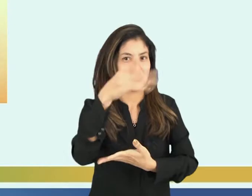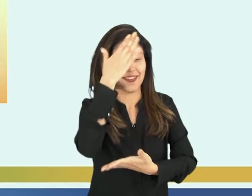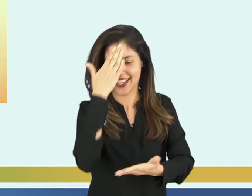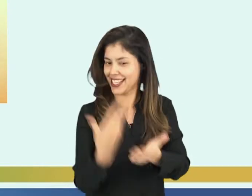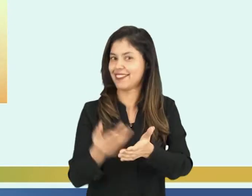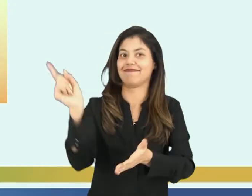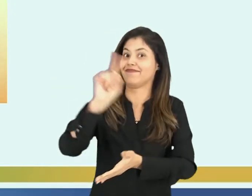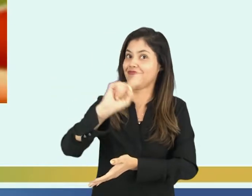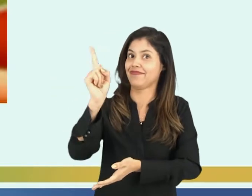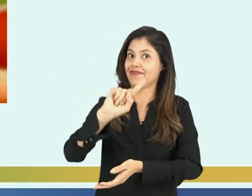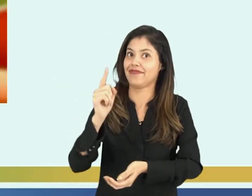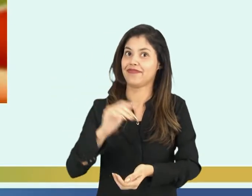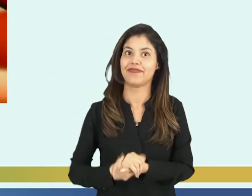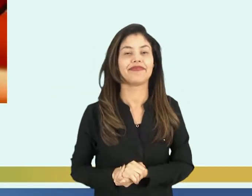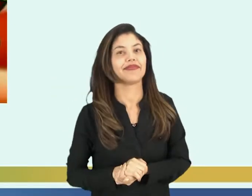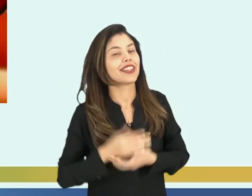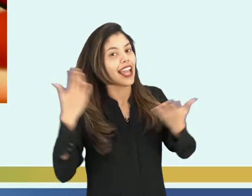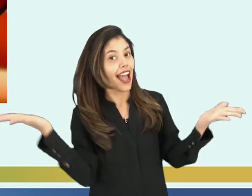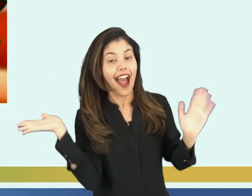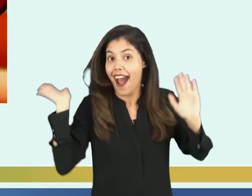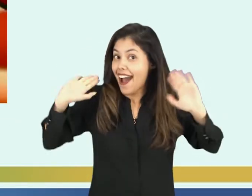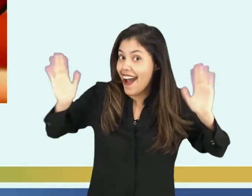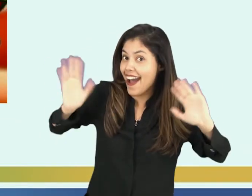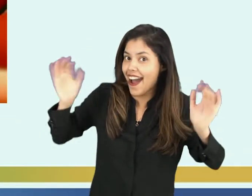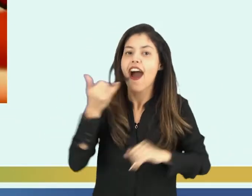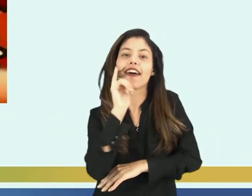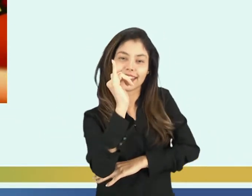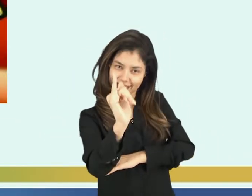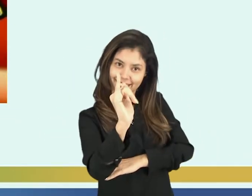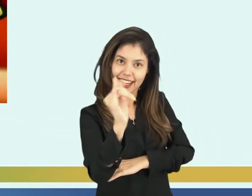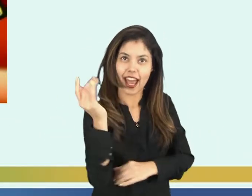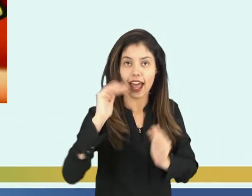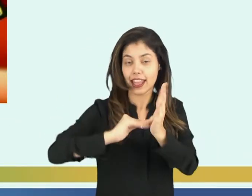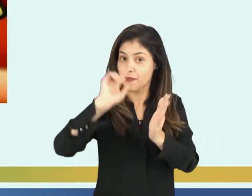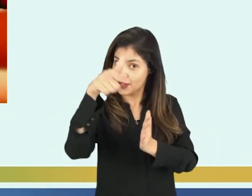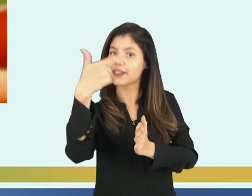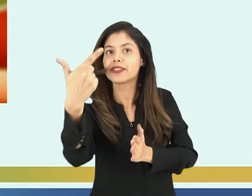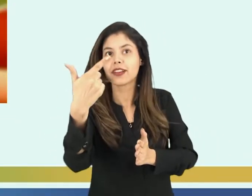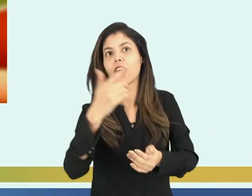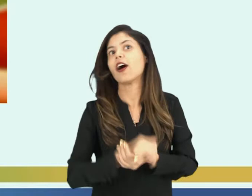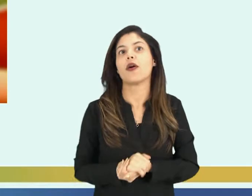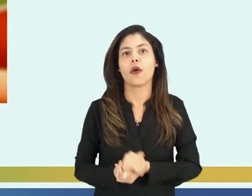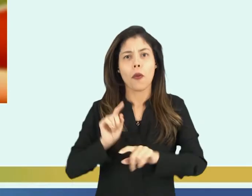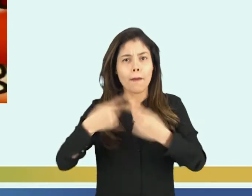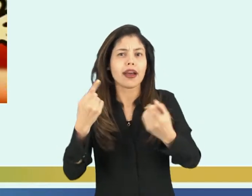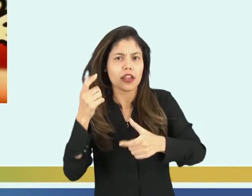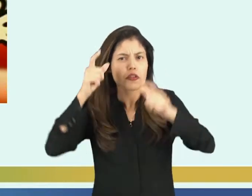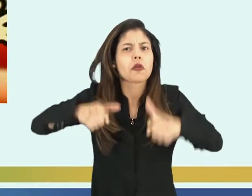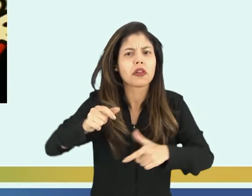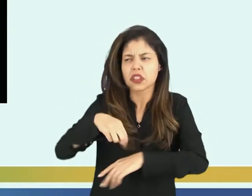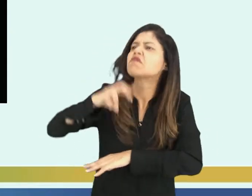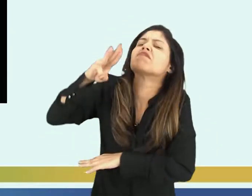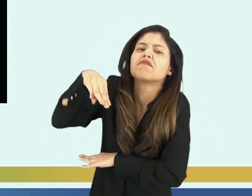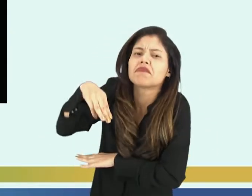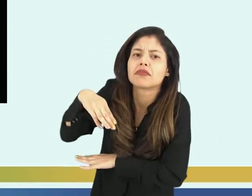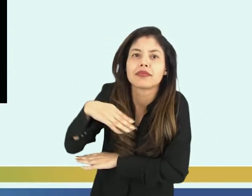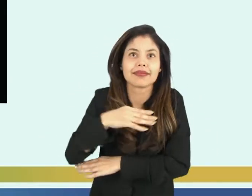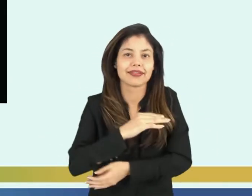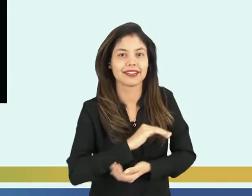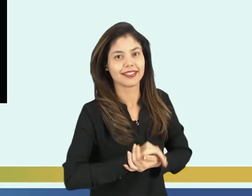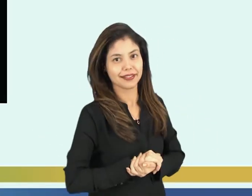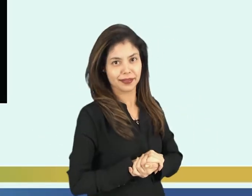vai acreditar. Um tchauzinho elétrico e até o programa que vem, com mais um De Onde